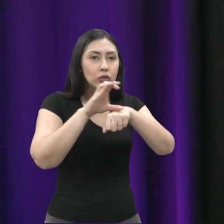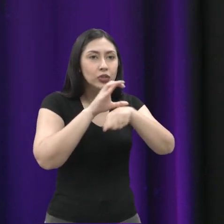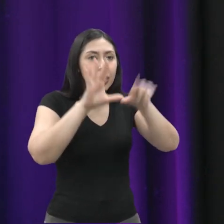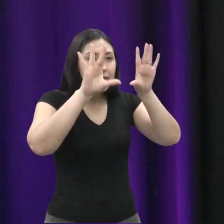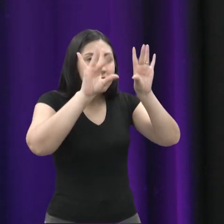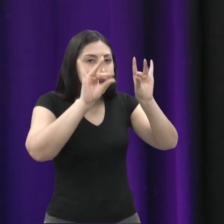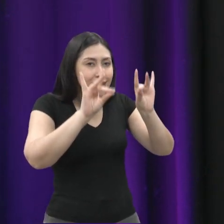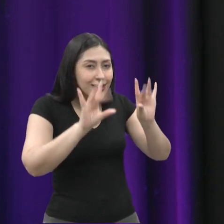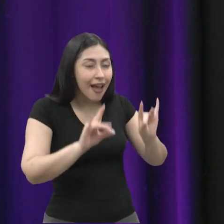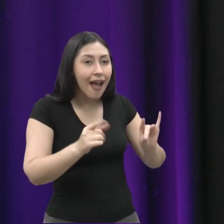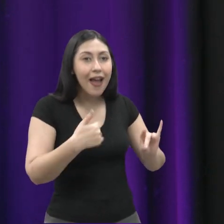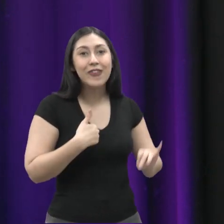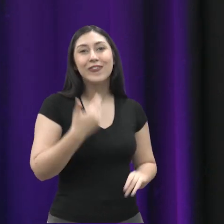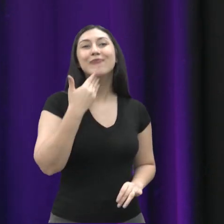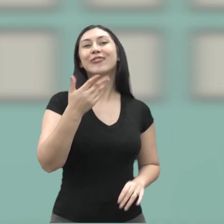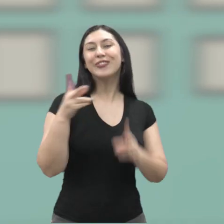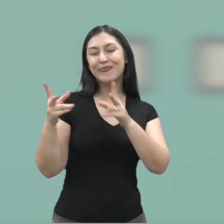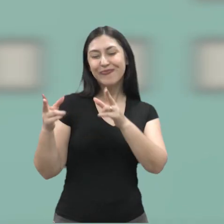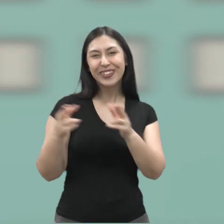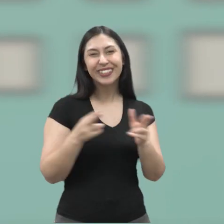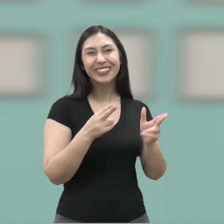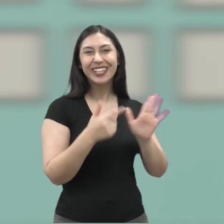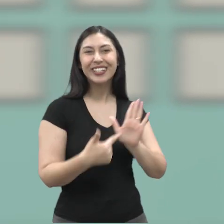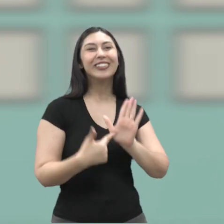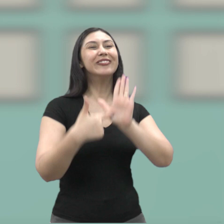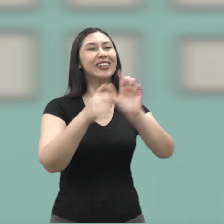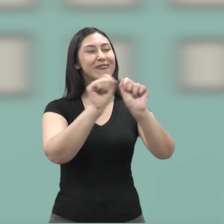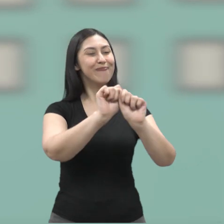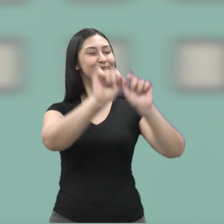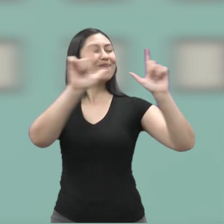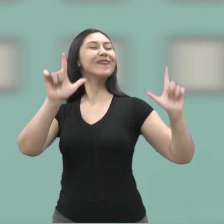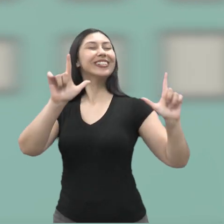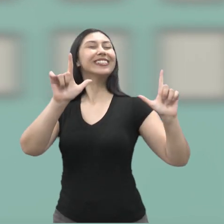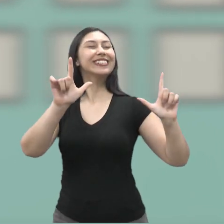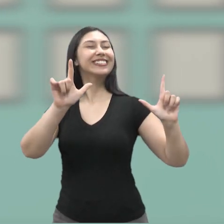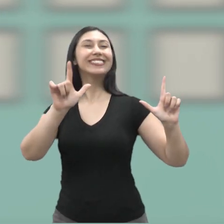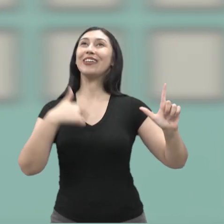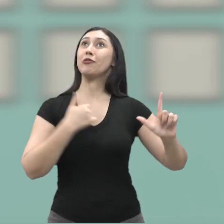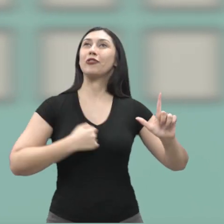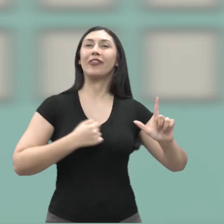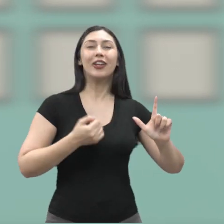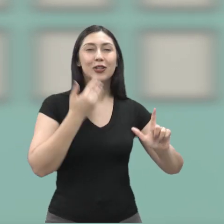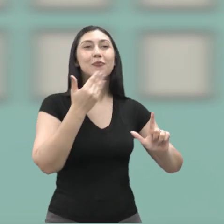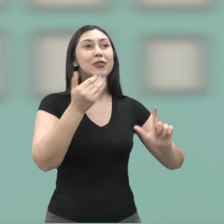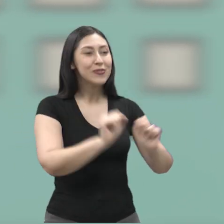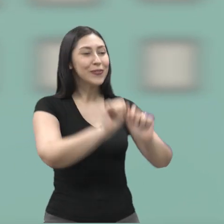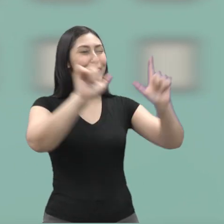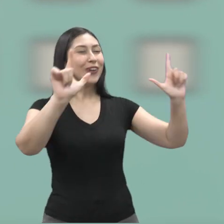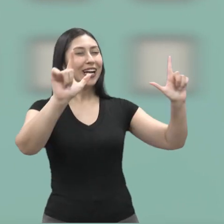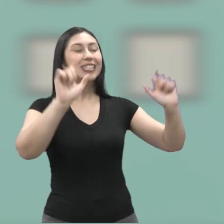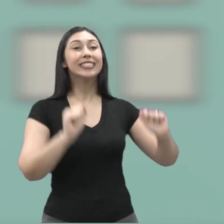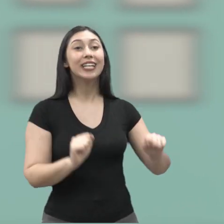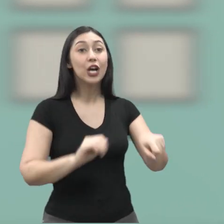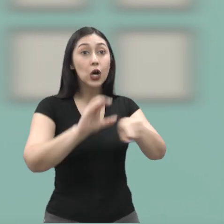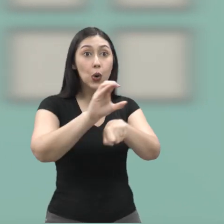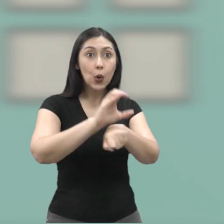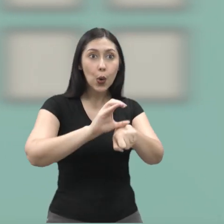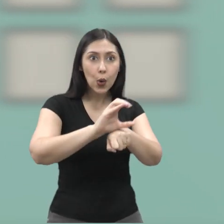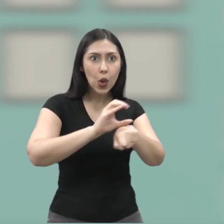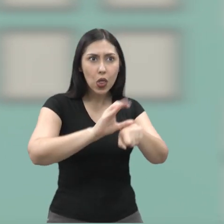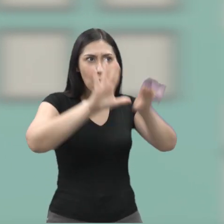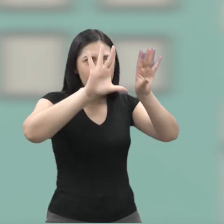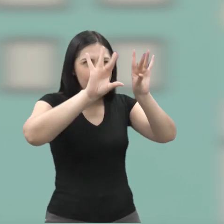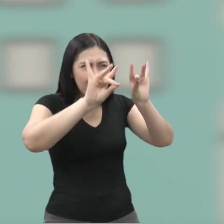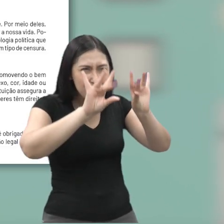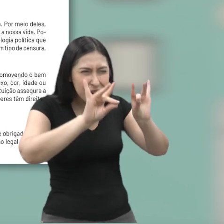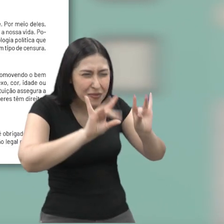Sim. Eu vou pedir para o Tomita colocar na tela aí, agora sim, estava faltando, tinha tempo que eu não falava isso. Aí, A Constituição em Miúdos é